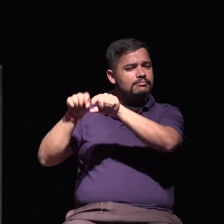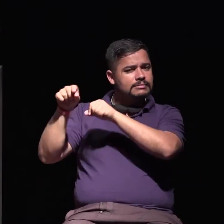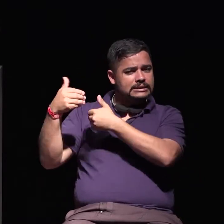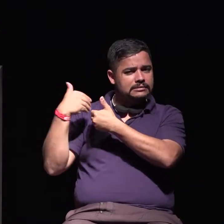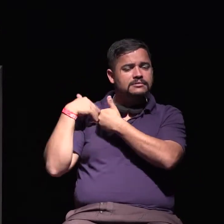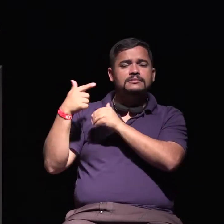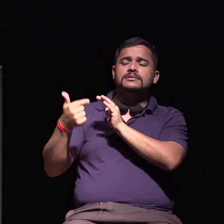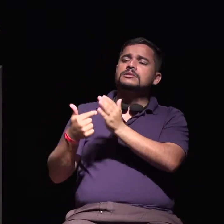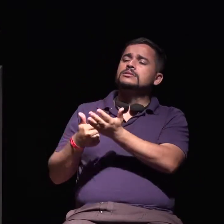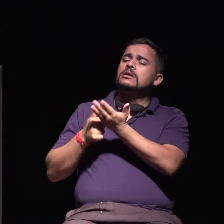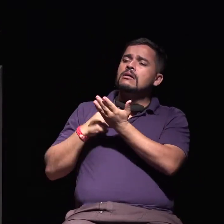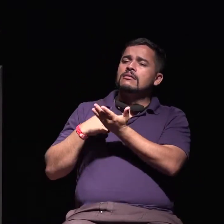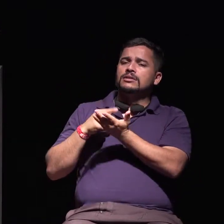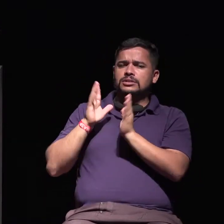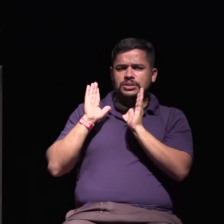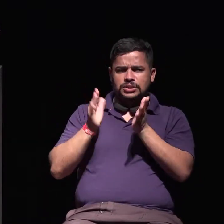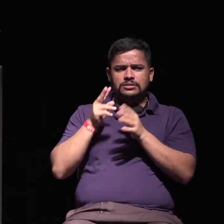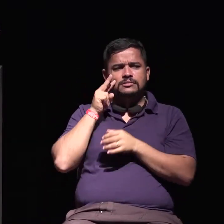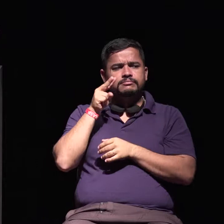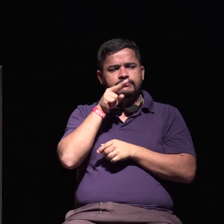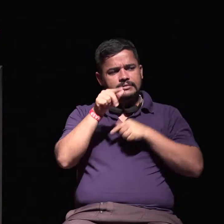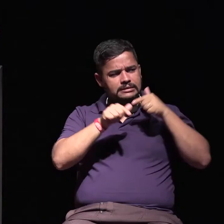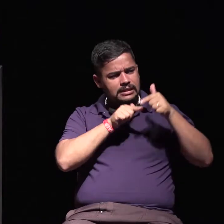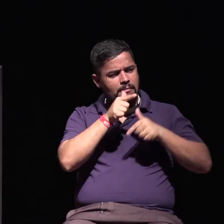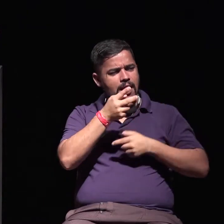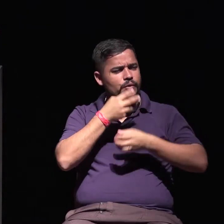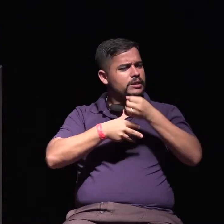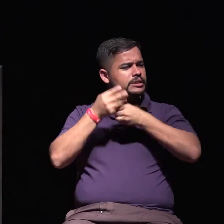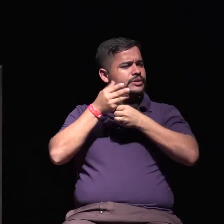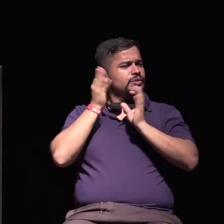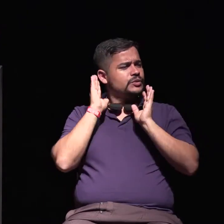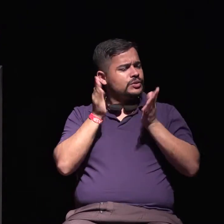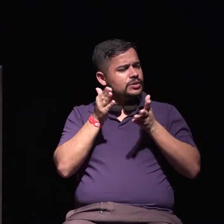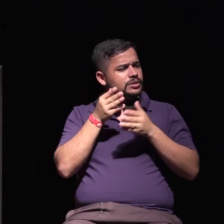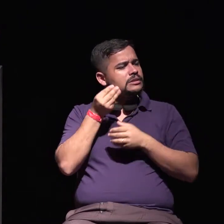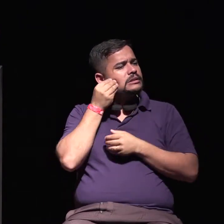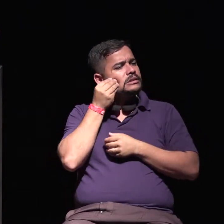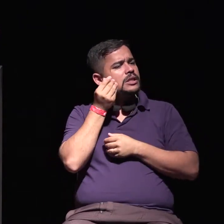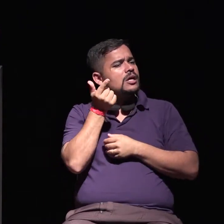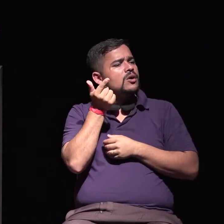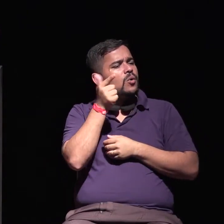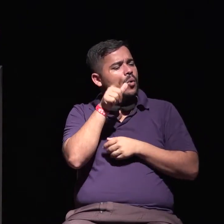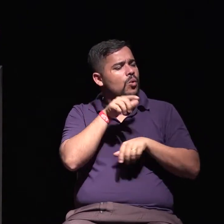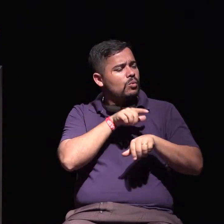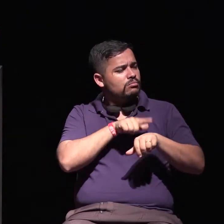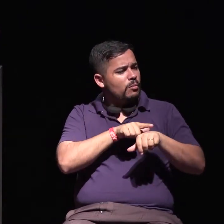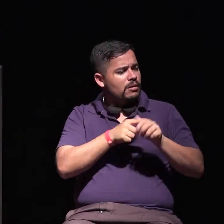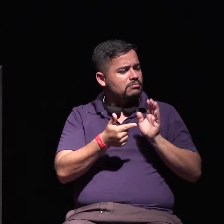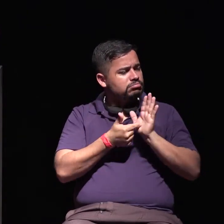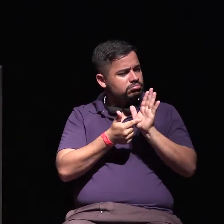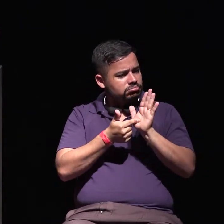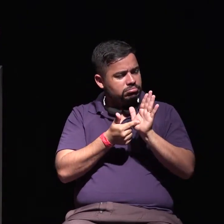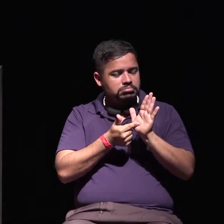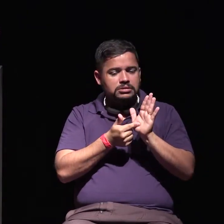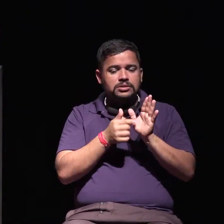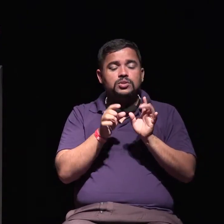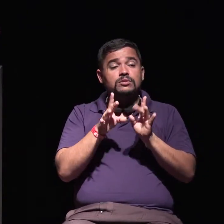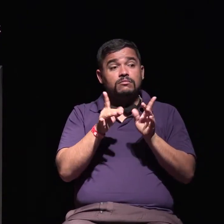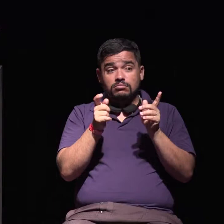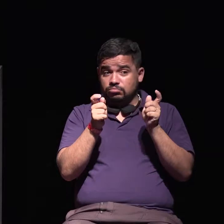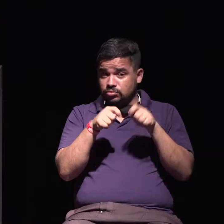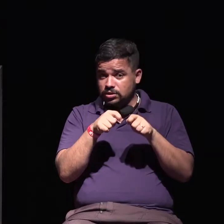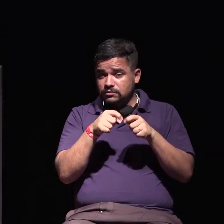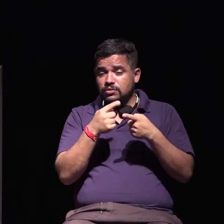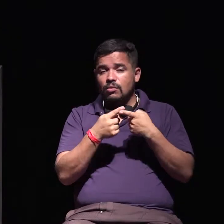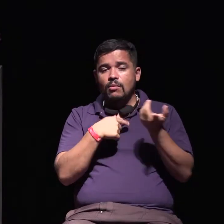montagem, me revelou que, apesar de ter assistido ao trabalho 3 anos antes e buscado outras situações para sua apresentação, isso só foi